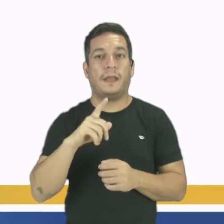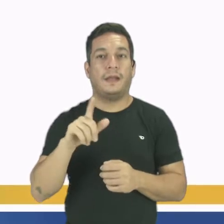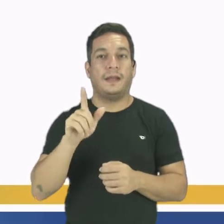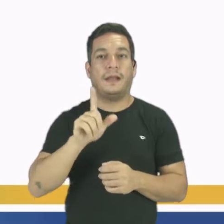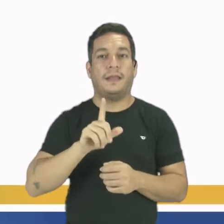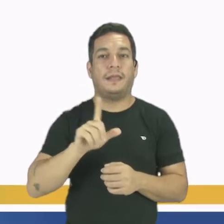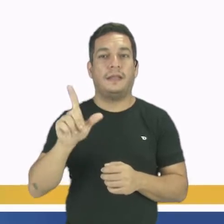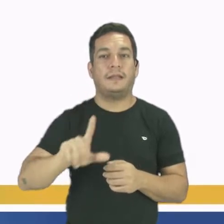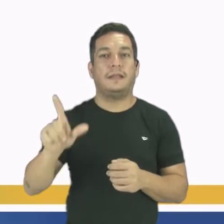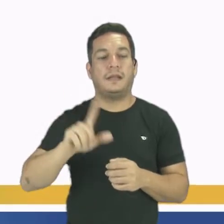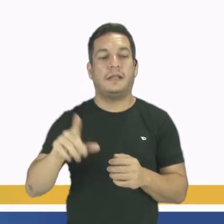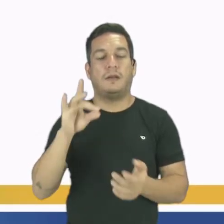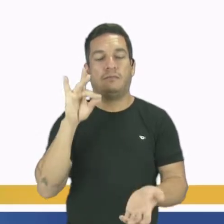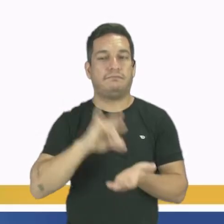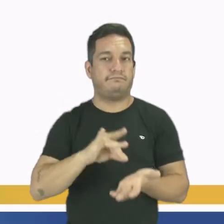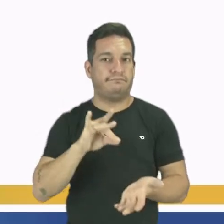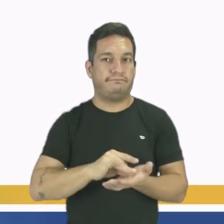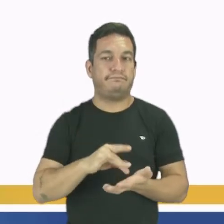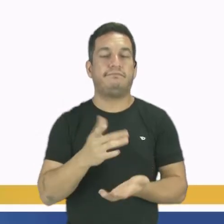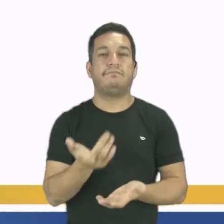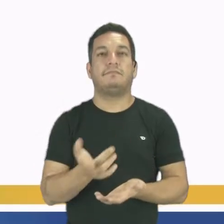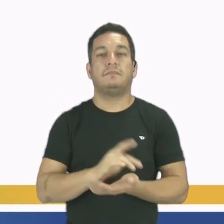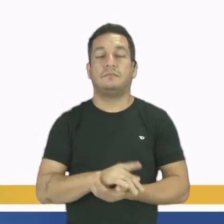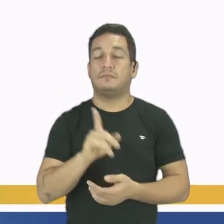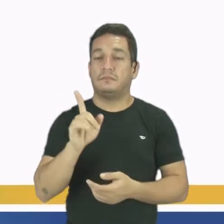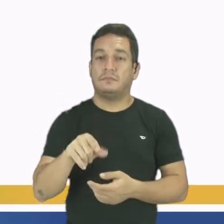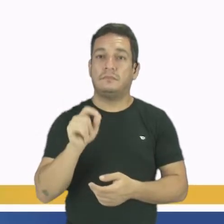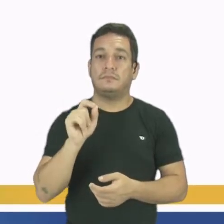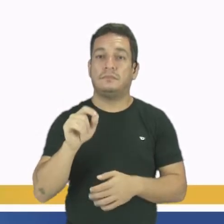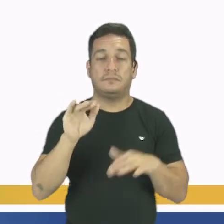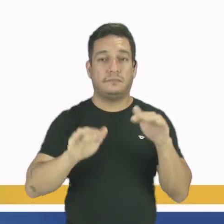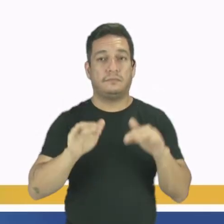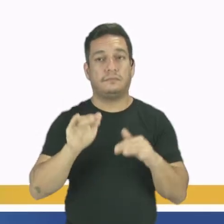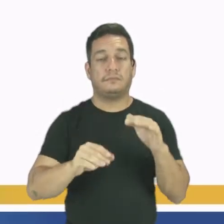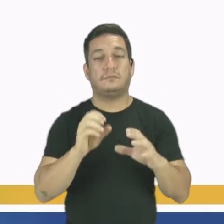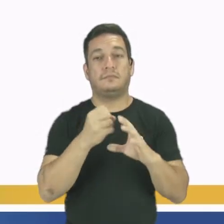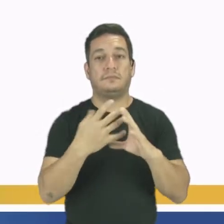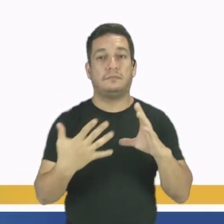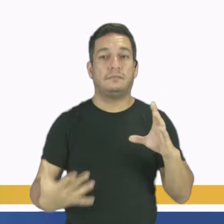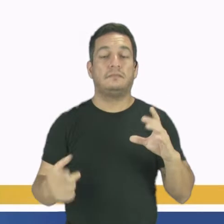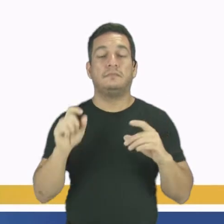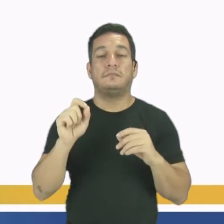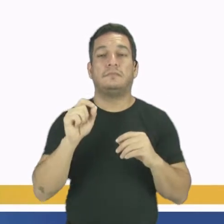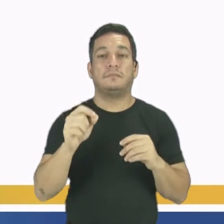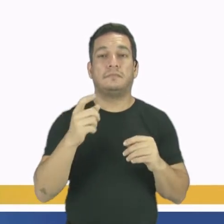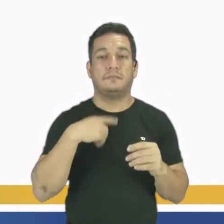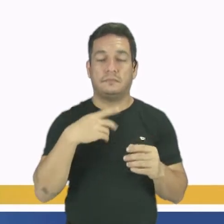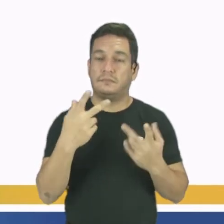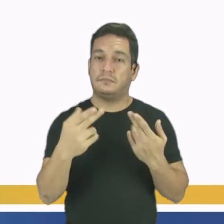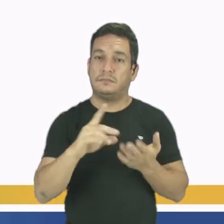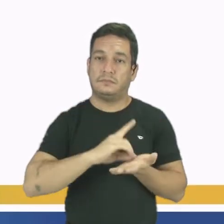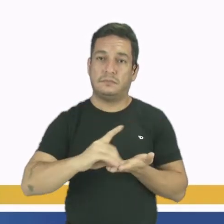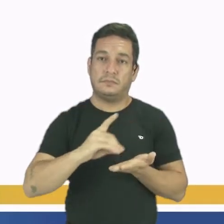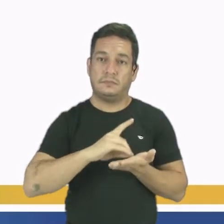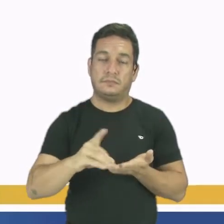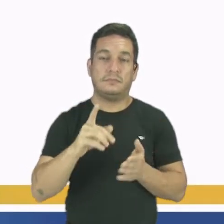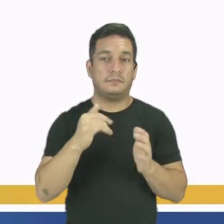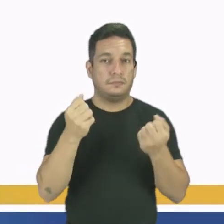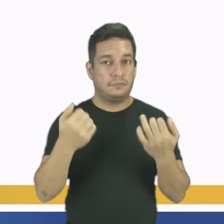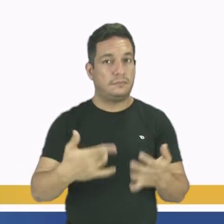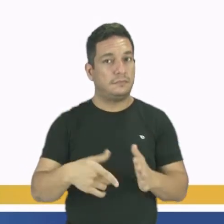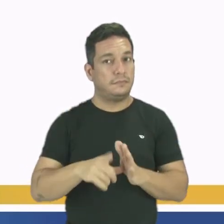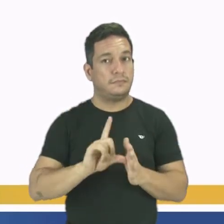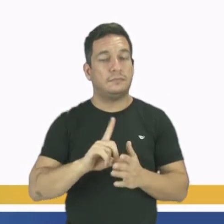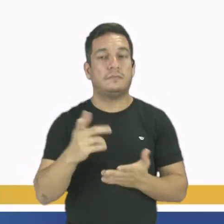original, real, objetivo. Ele é muitas vezes caracterizado como sentido dicionário, como eu falei anteriormente,